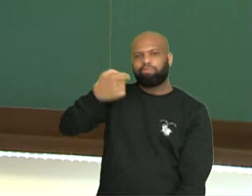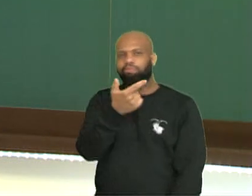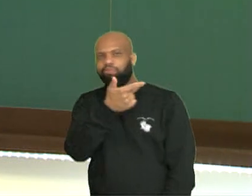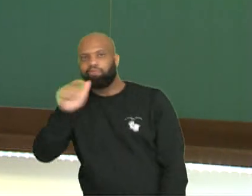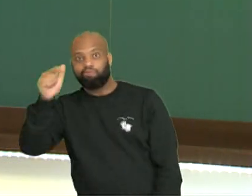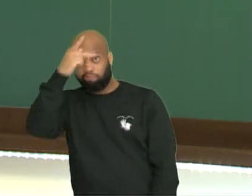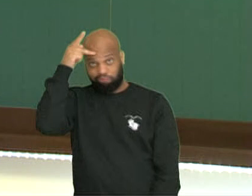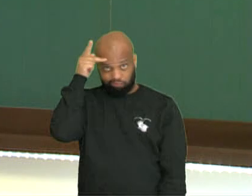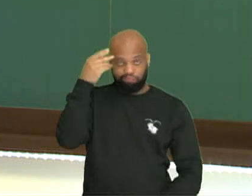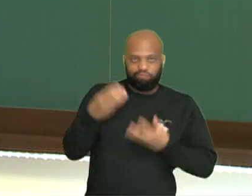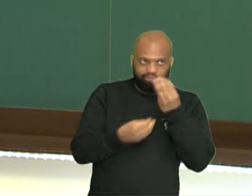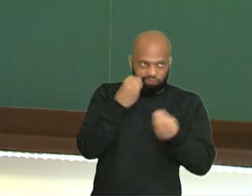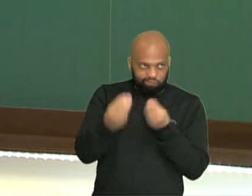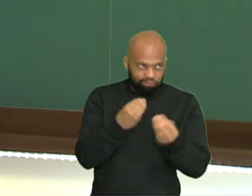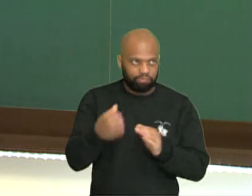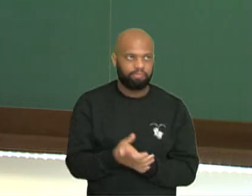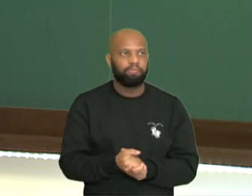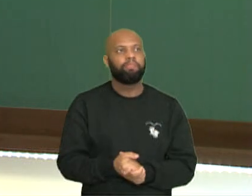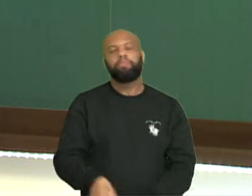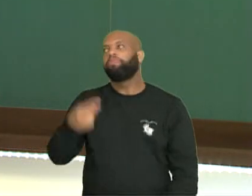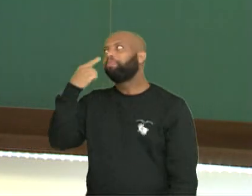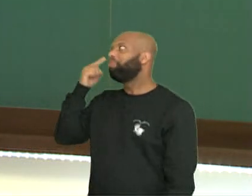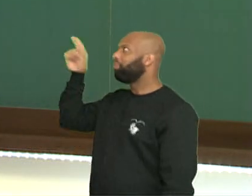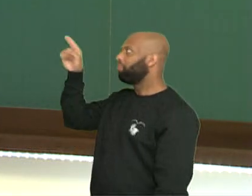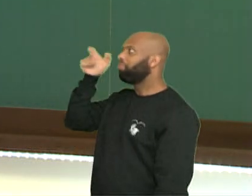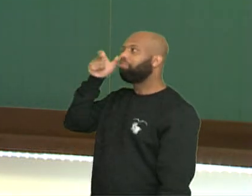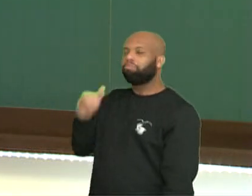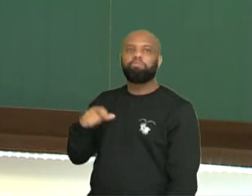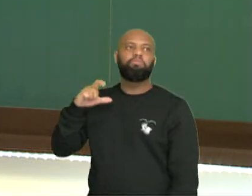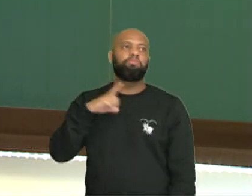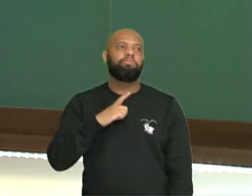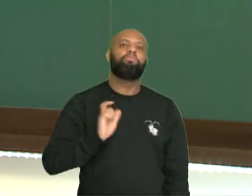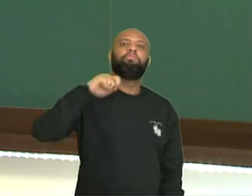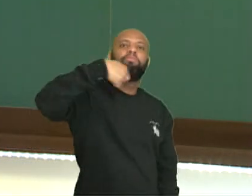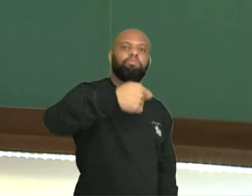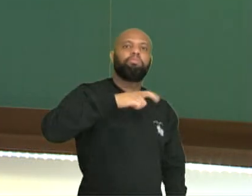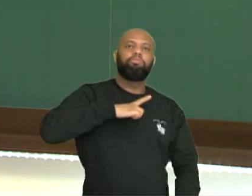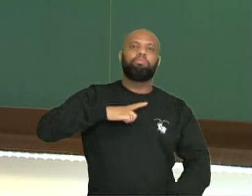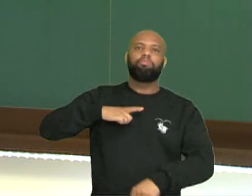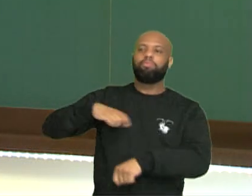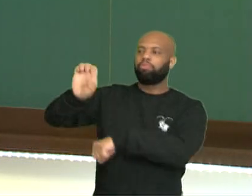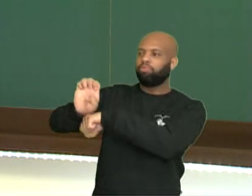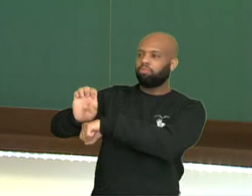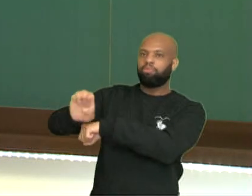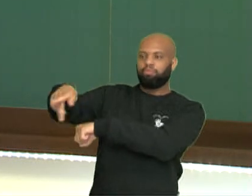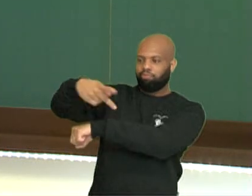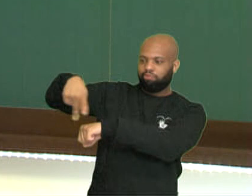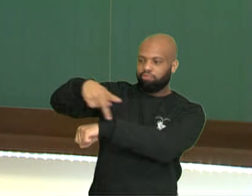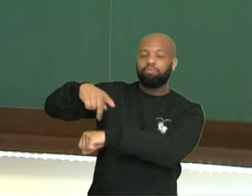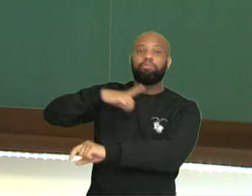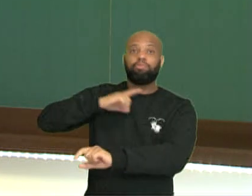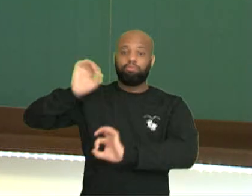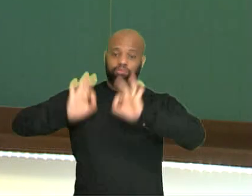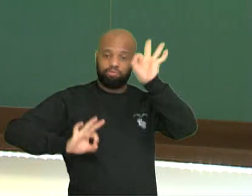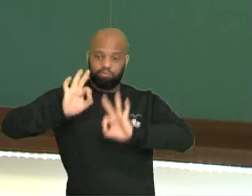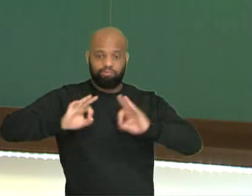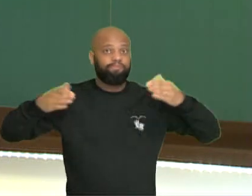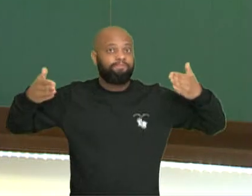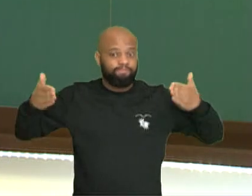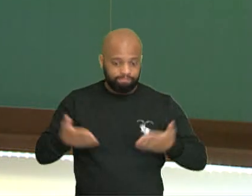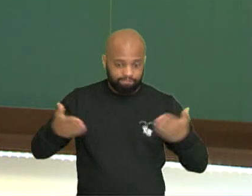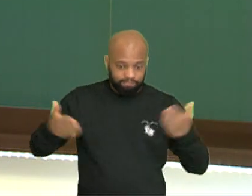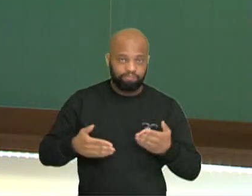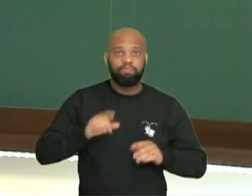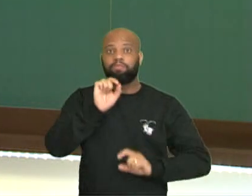pessoas funcionando. Veja que interessante, no quesito de estados nacionais, nós temos uma organização atual